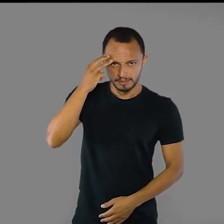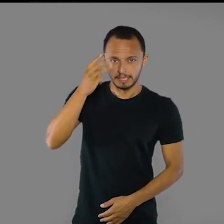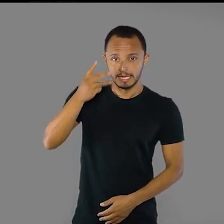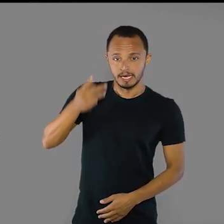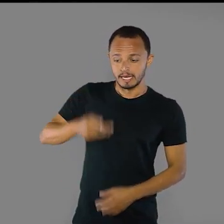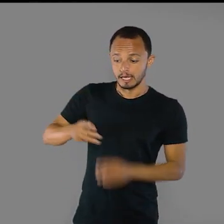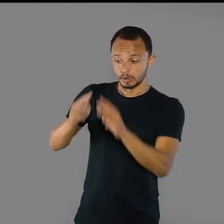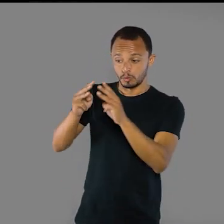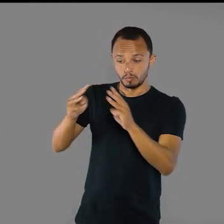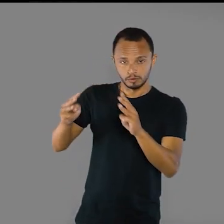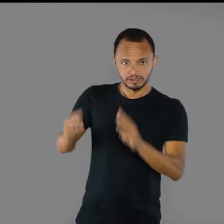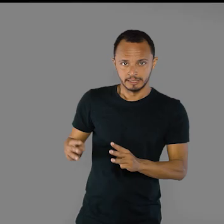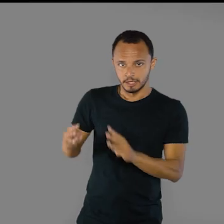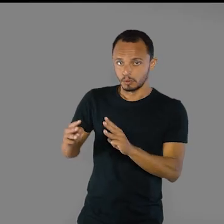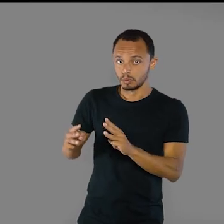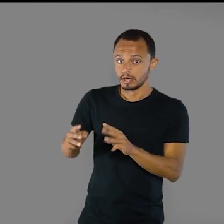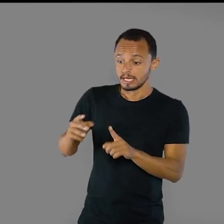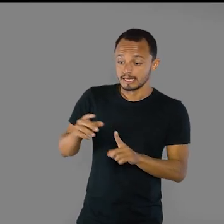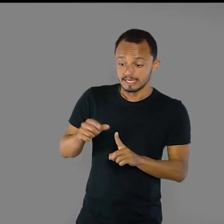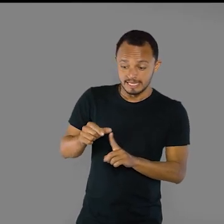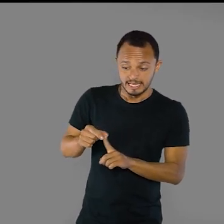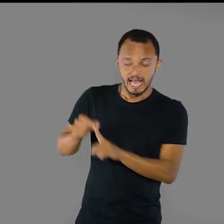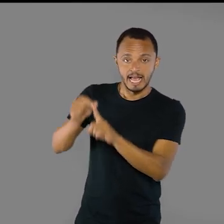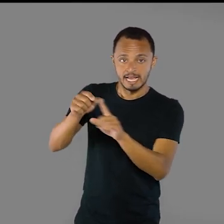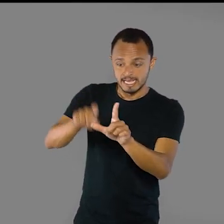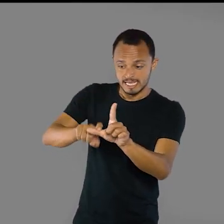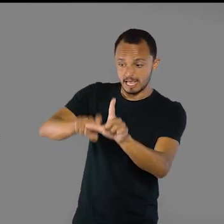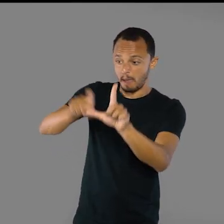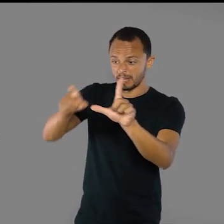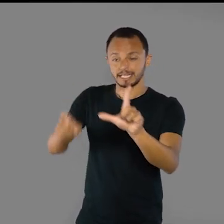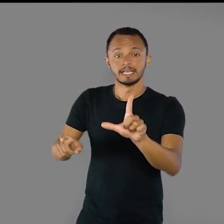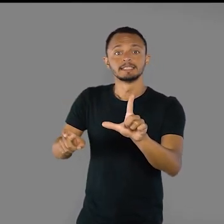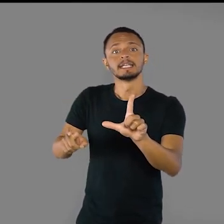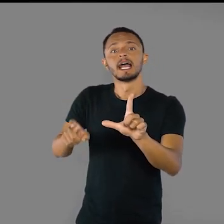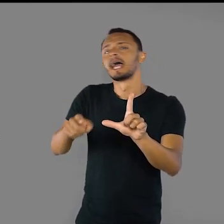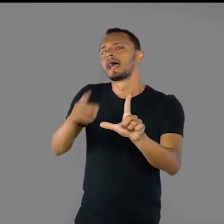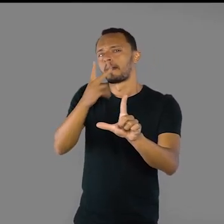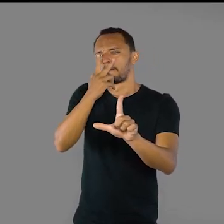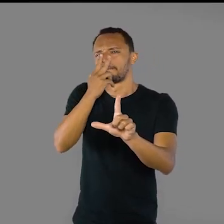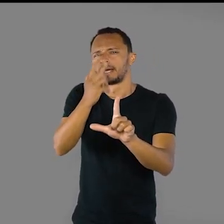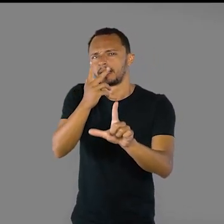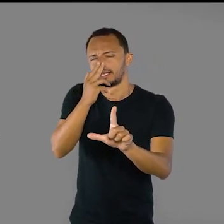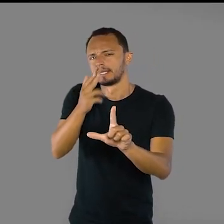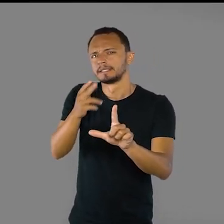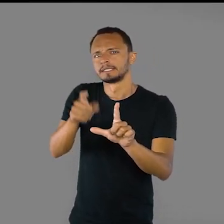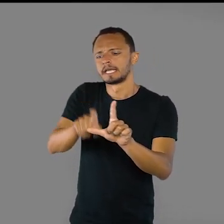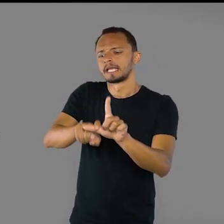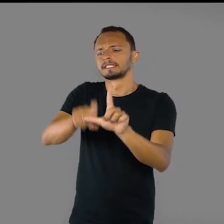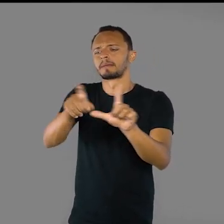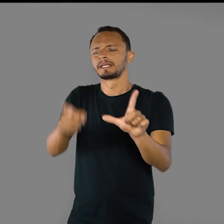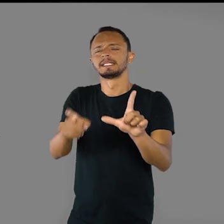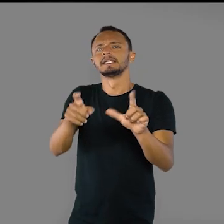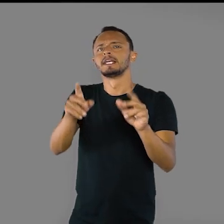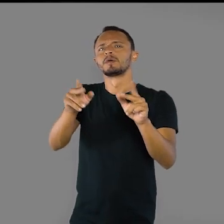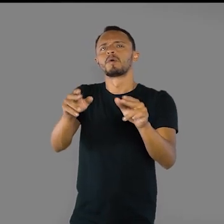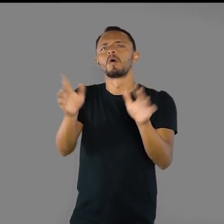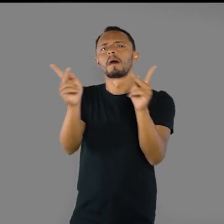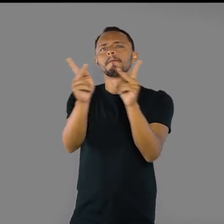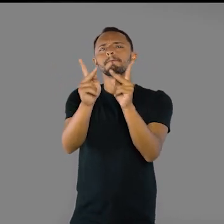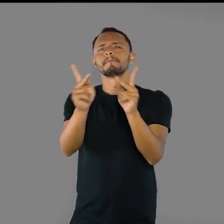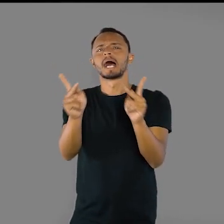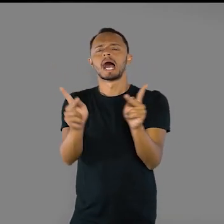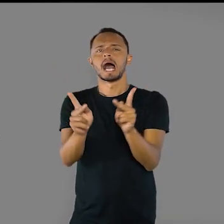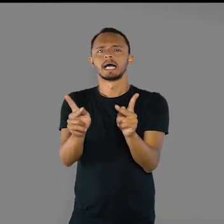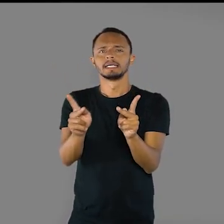uma conquista da independência muito pacífica, né? Ou seja, a discussão da independência é feita por meio do